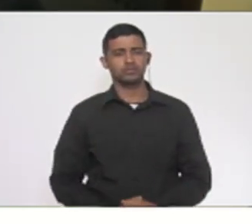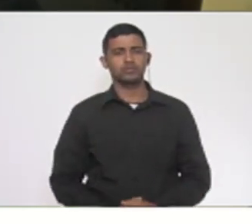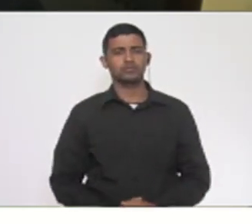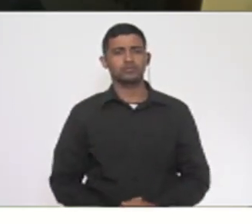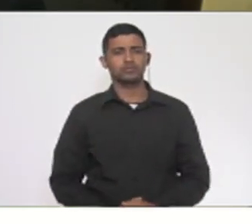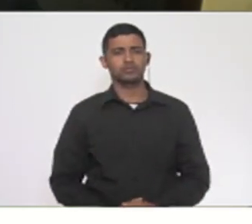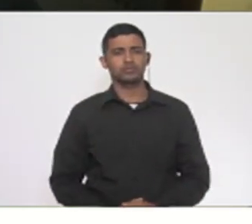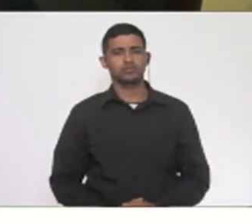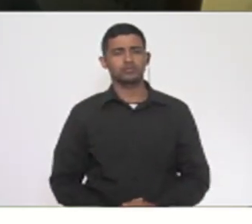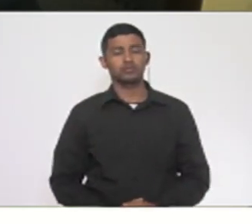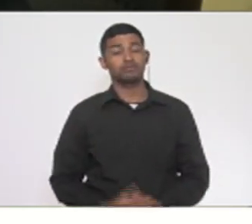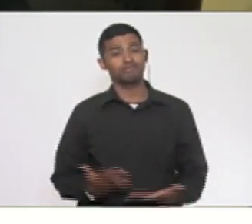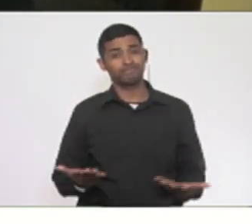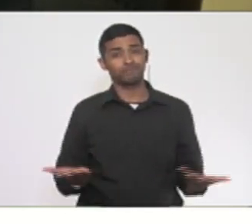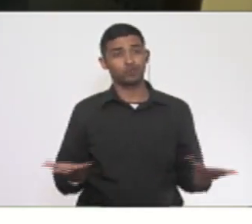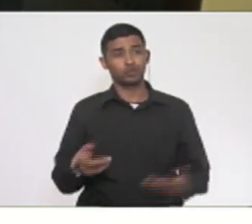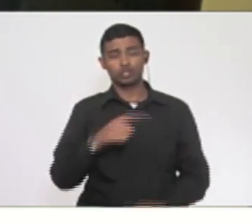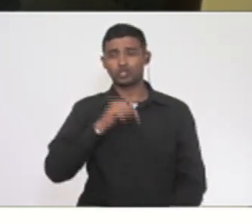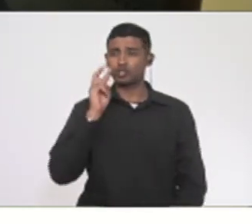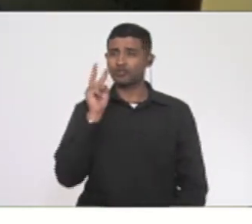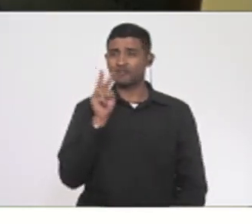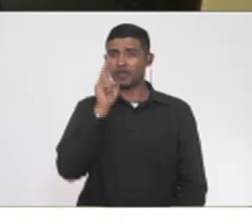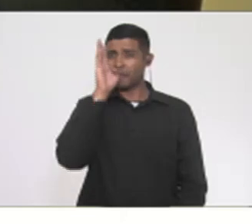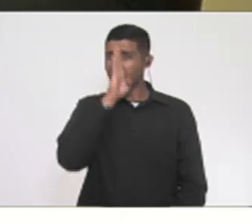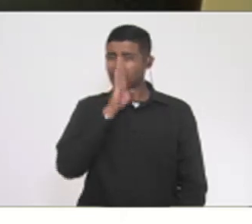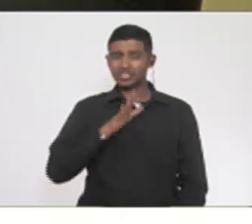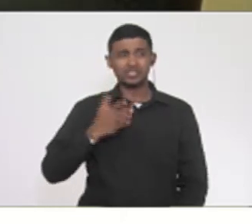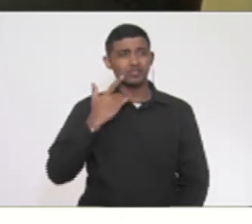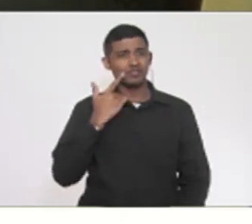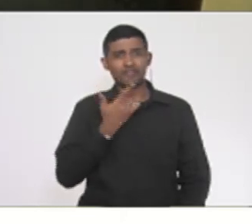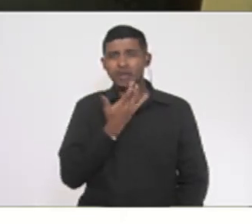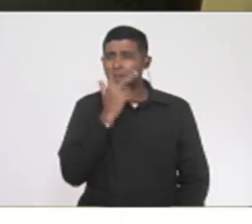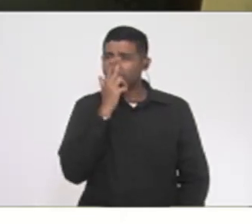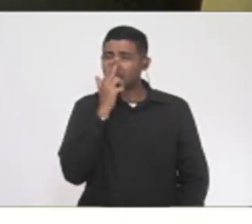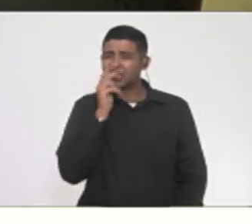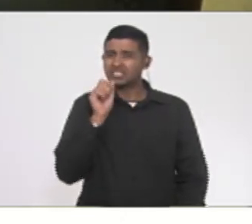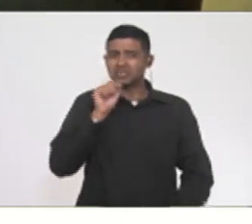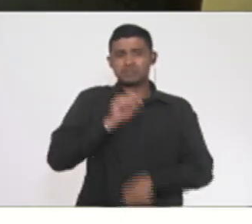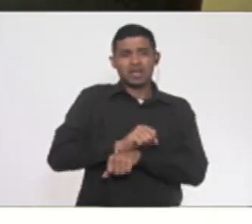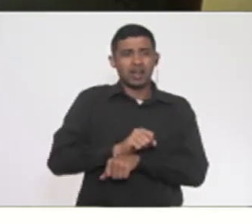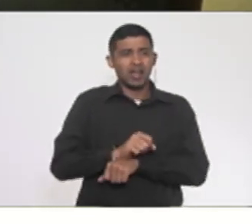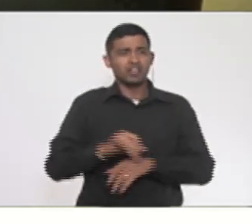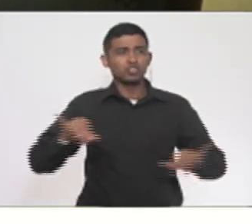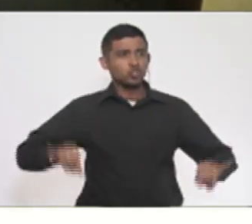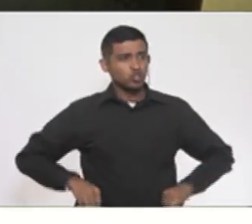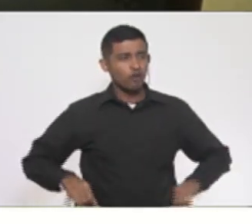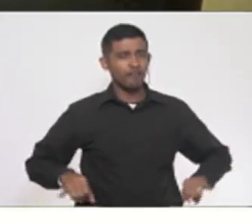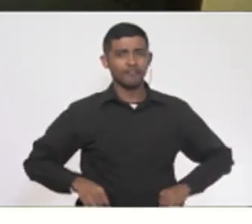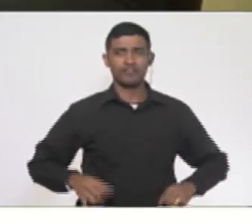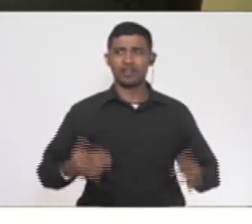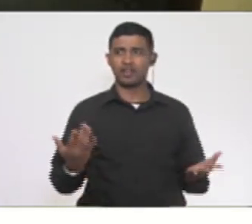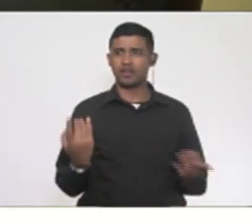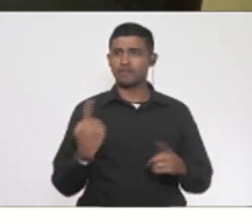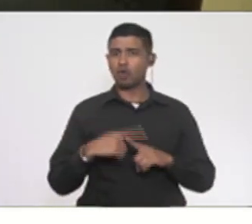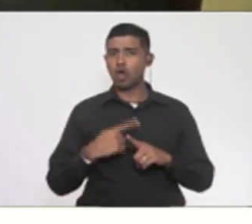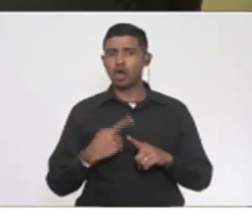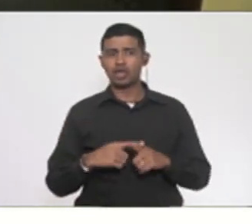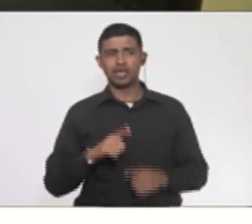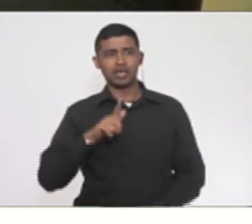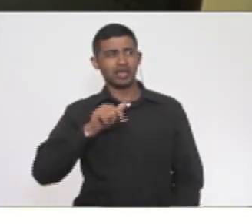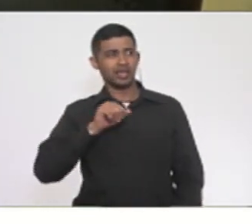E a gente vê o país travado, parado, pagando caro por um gás